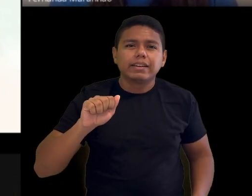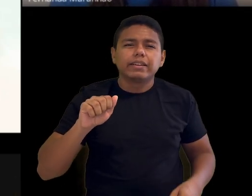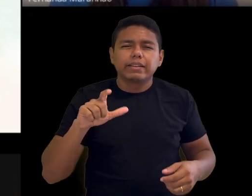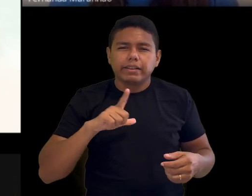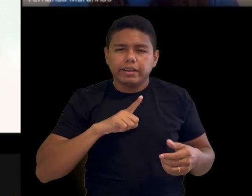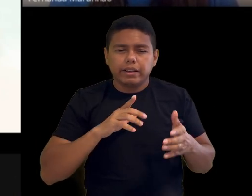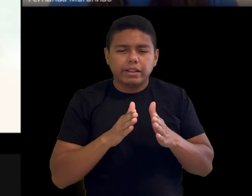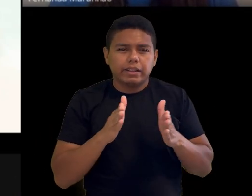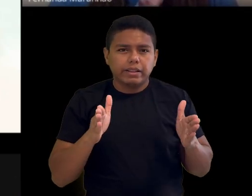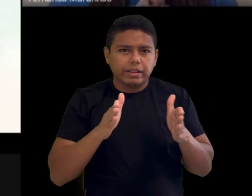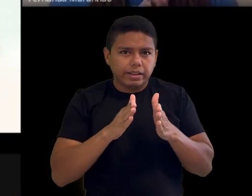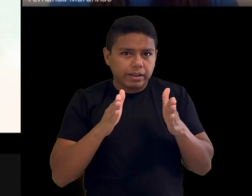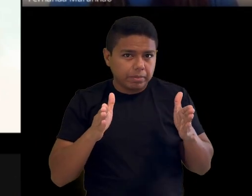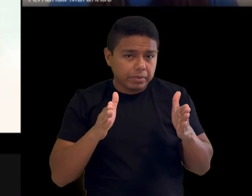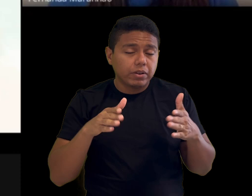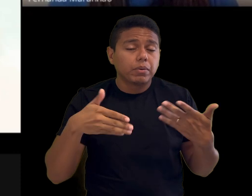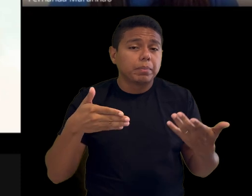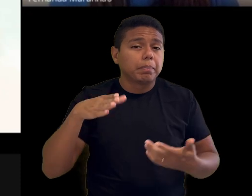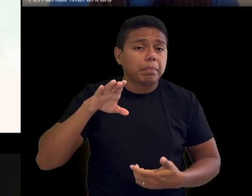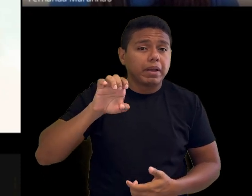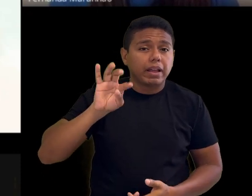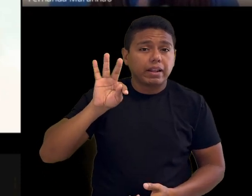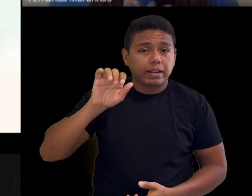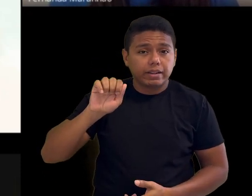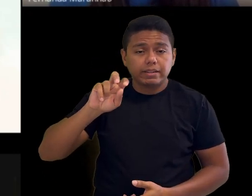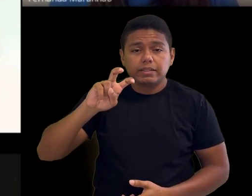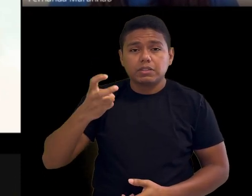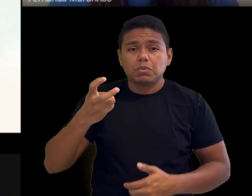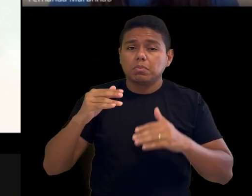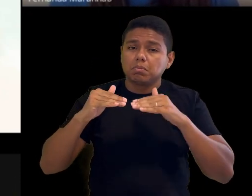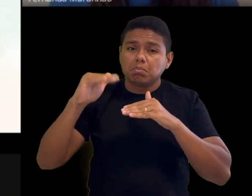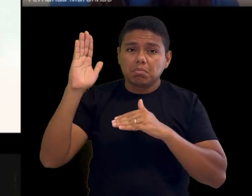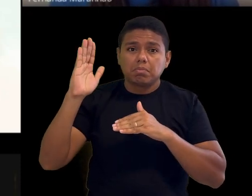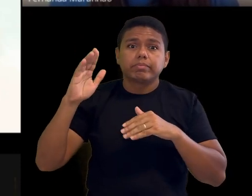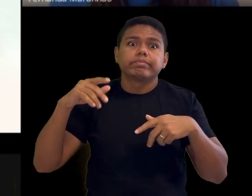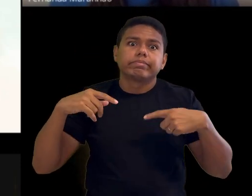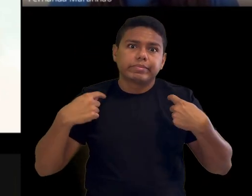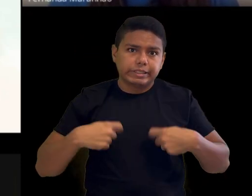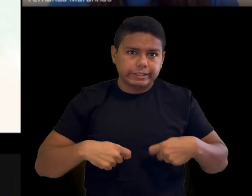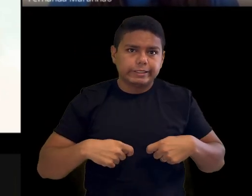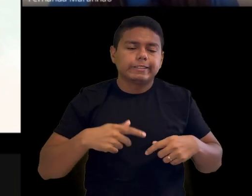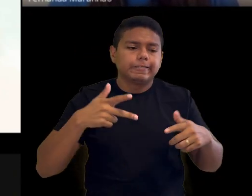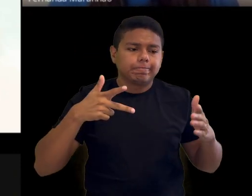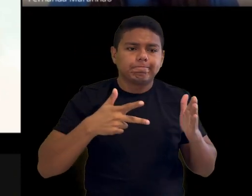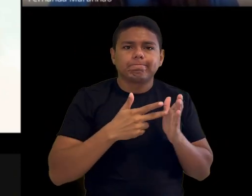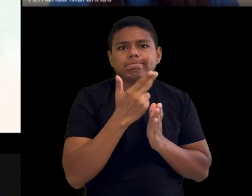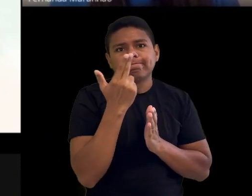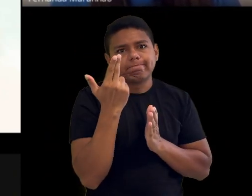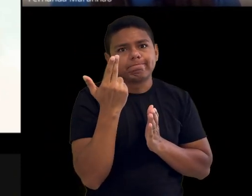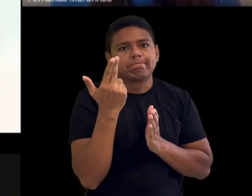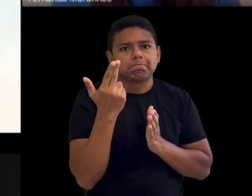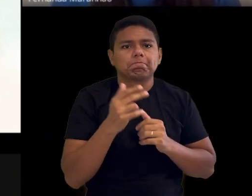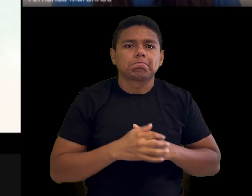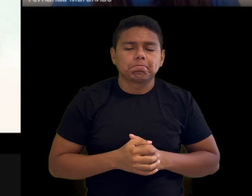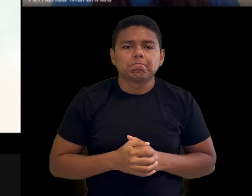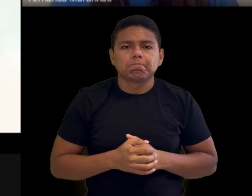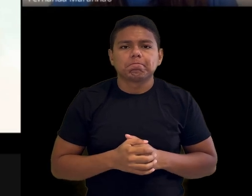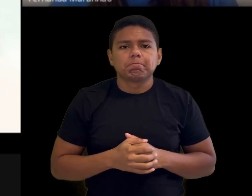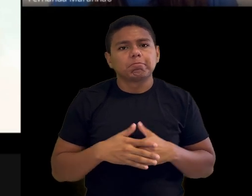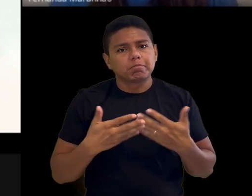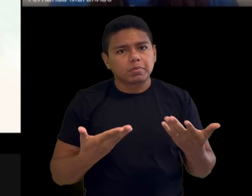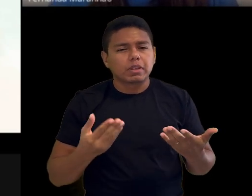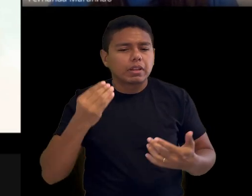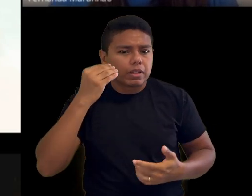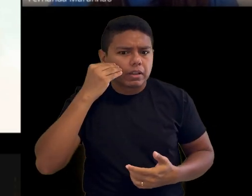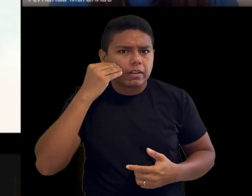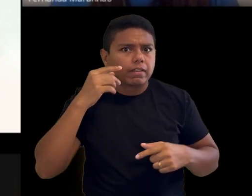5.000 apontam para uma conduta cirúrgica. É possível ter uma conduta expectante nos casos em que o beta está em